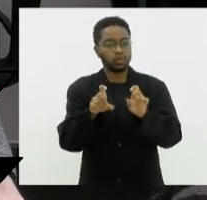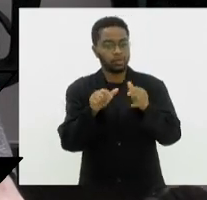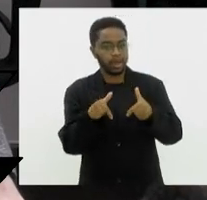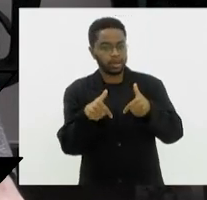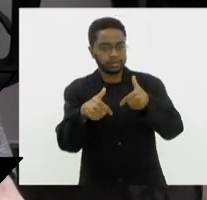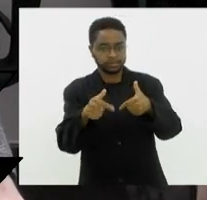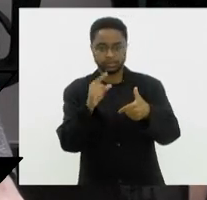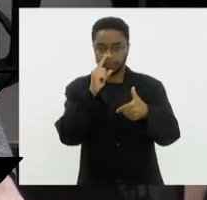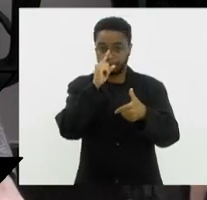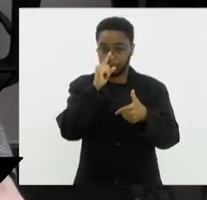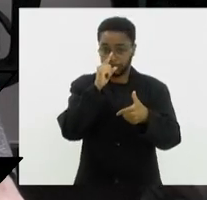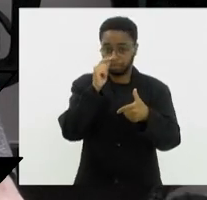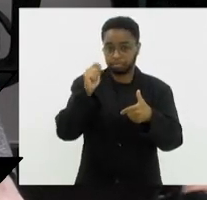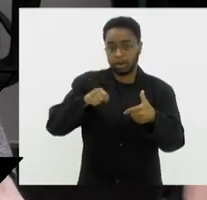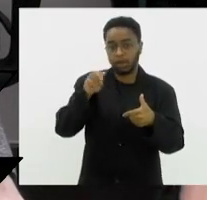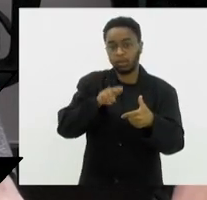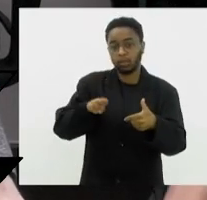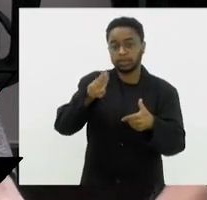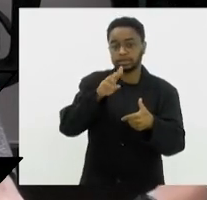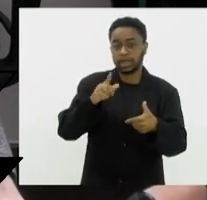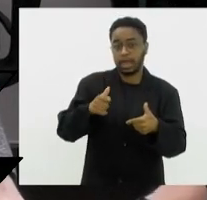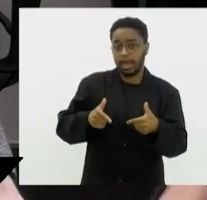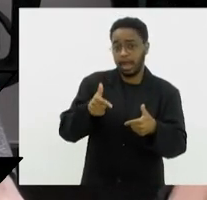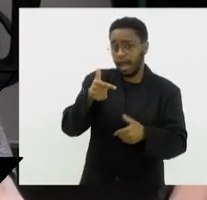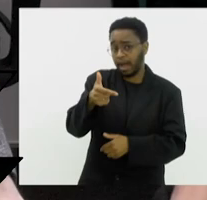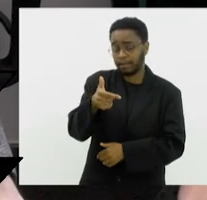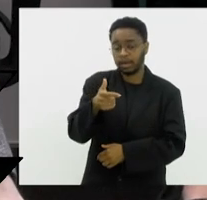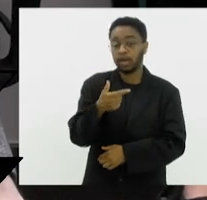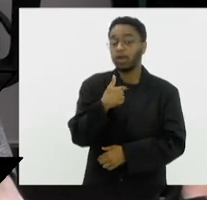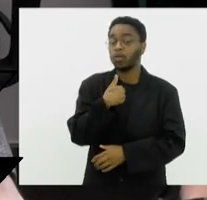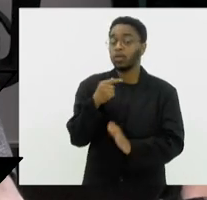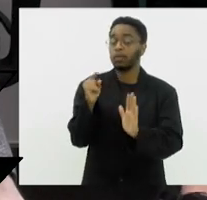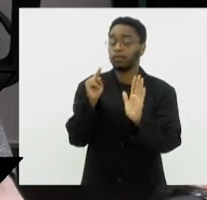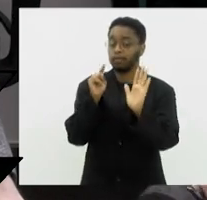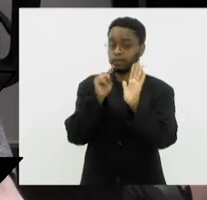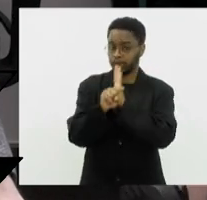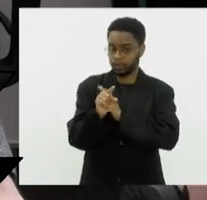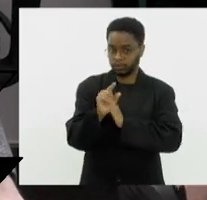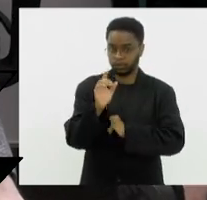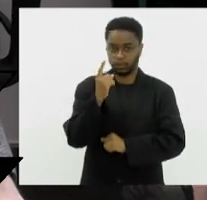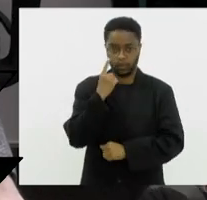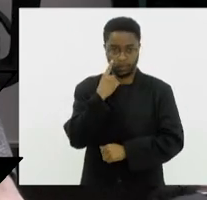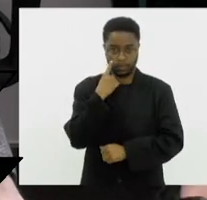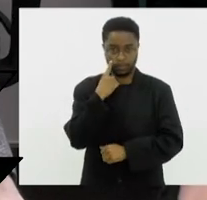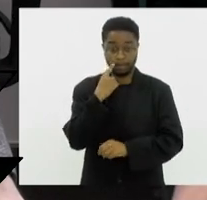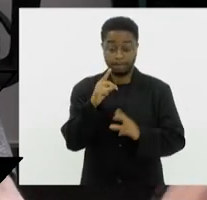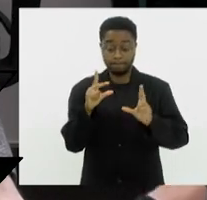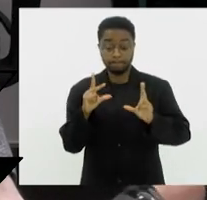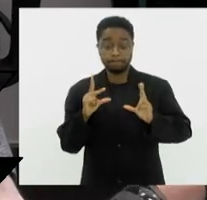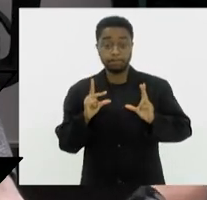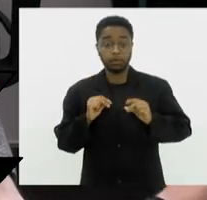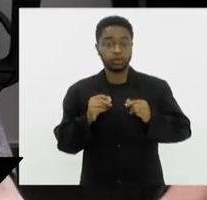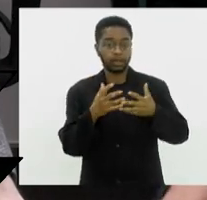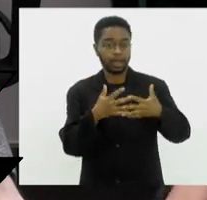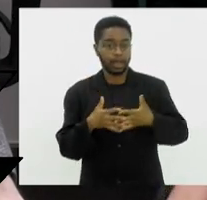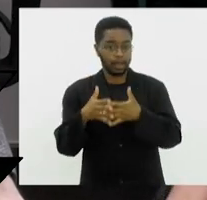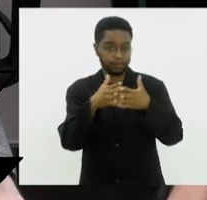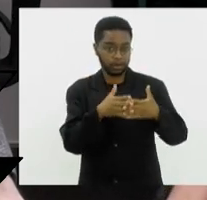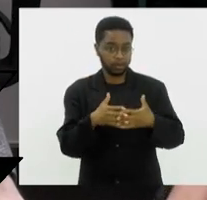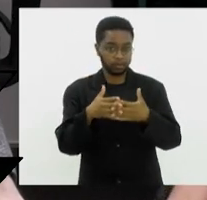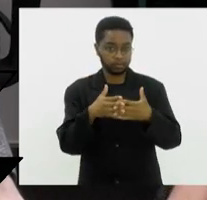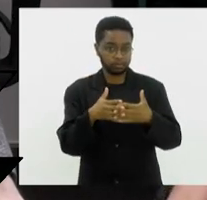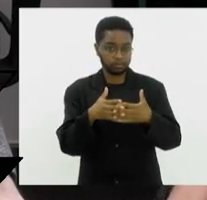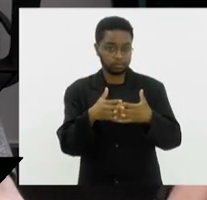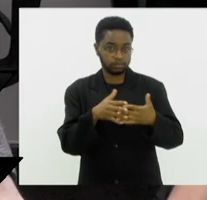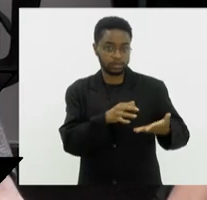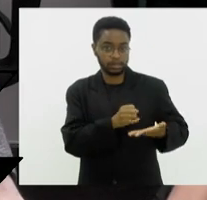risco para usar arma, eu pergunto a Vossa Excelência, motorista de caminhão que